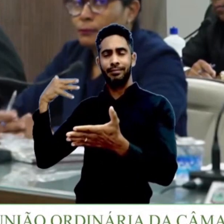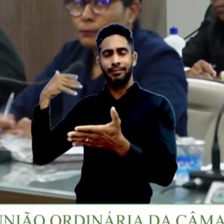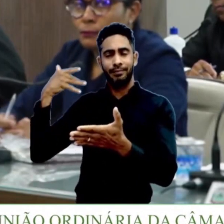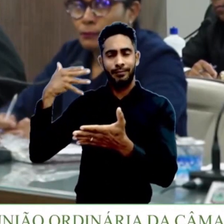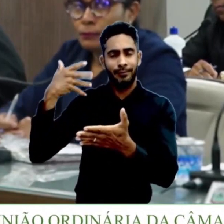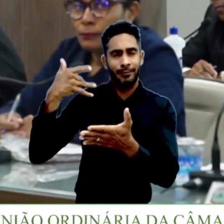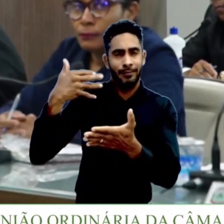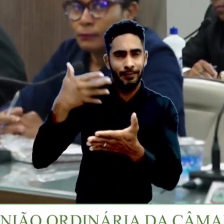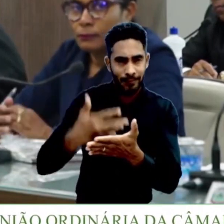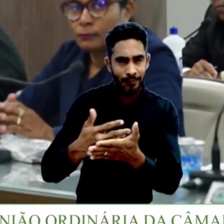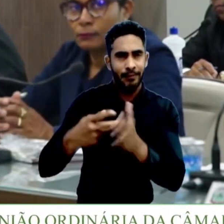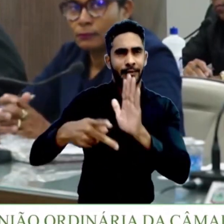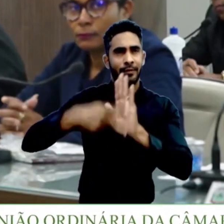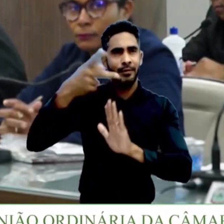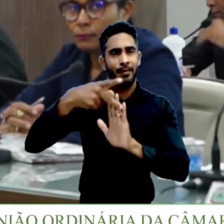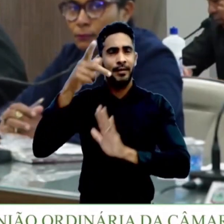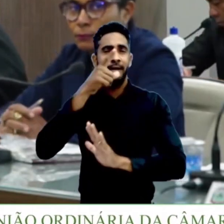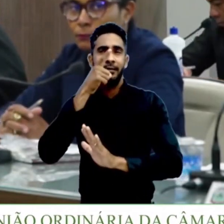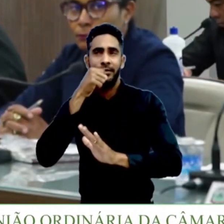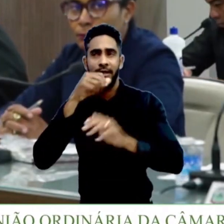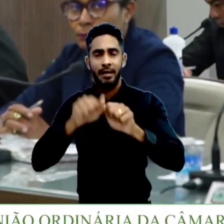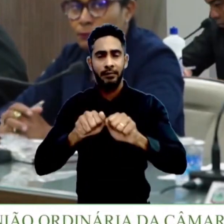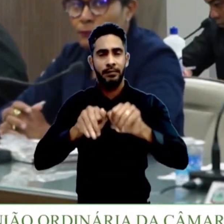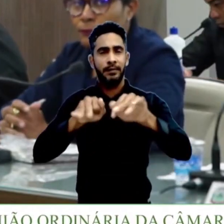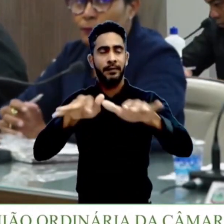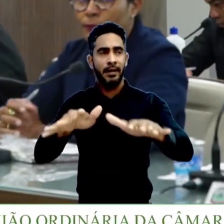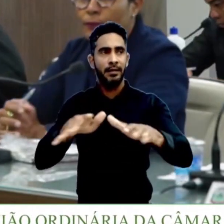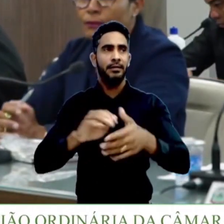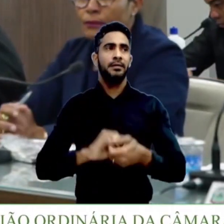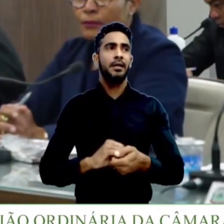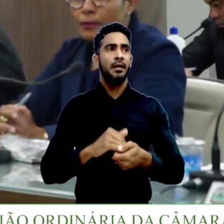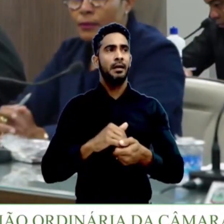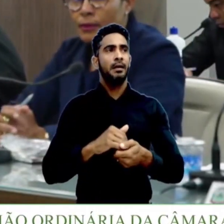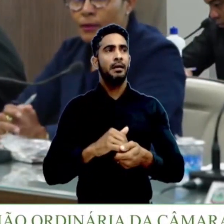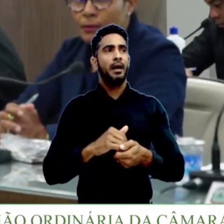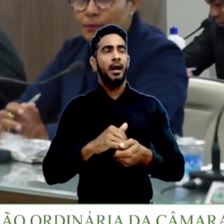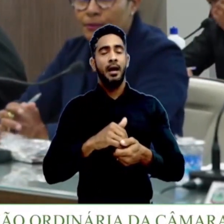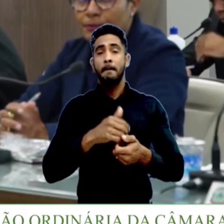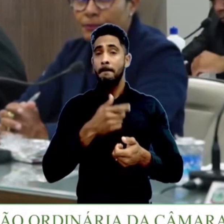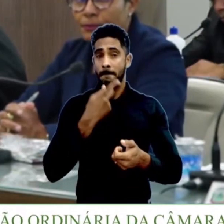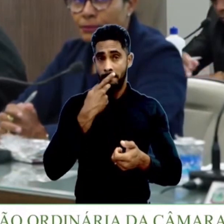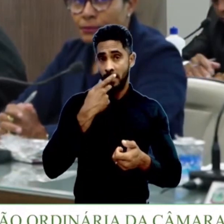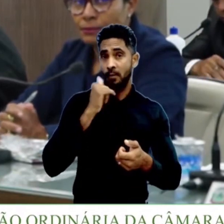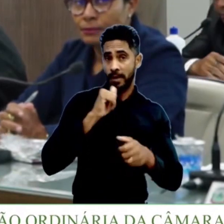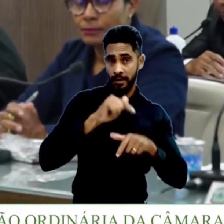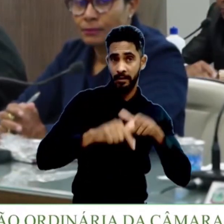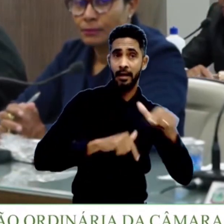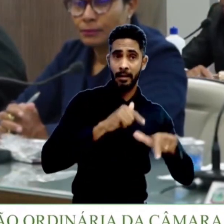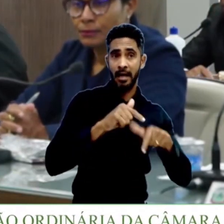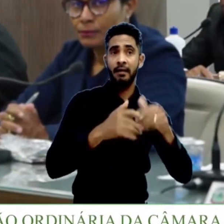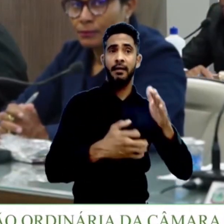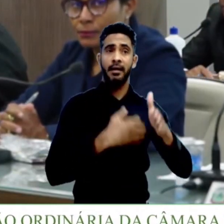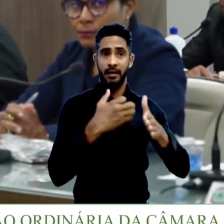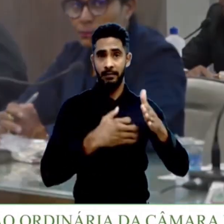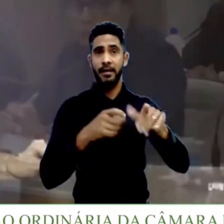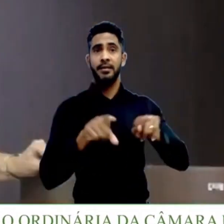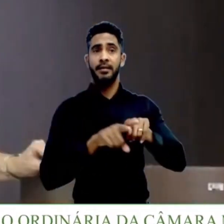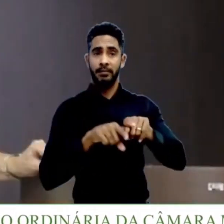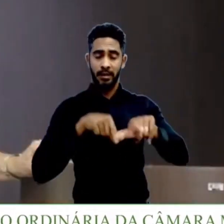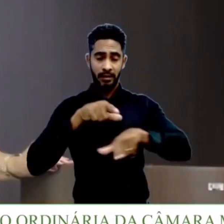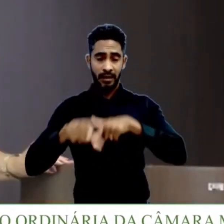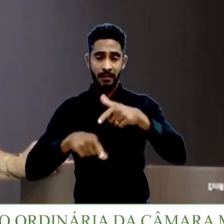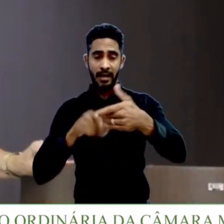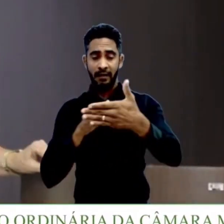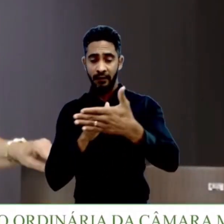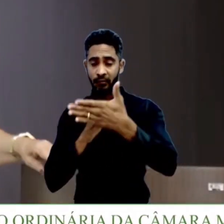aqui no Gurutuba. Eu, criança, meu pai era um funcionário do Denox e trabalhou na construção da